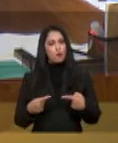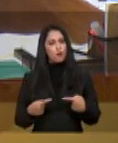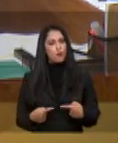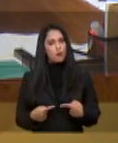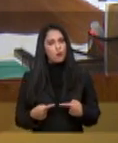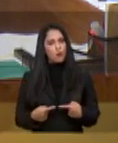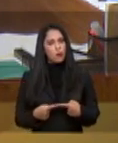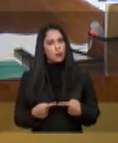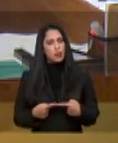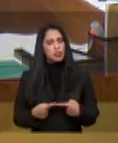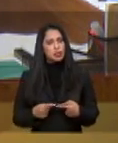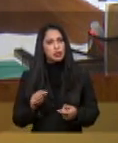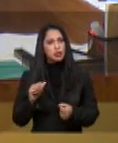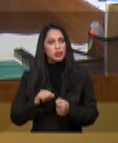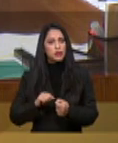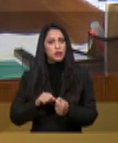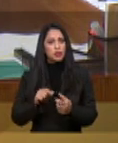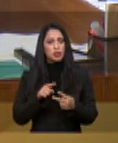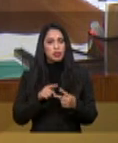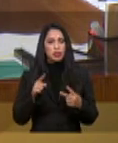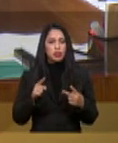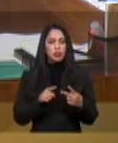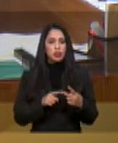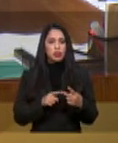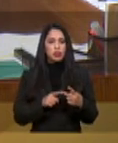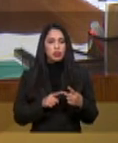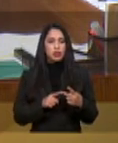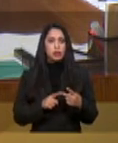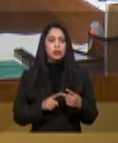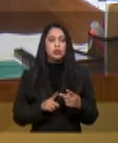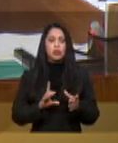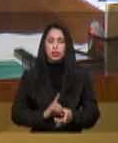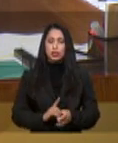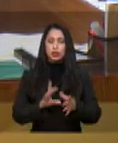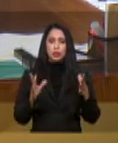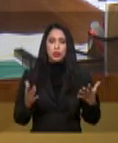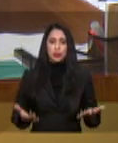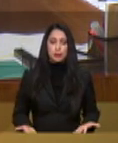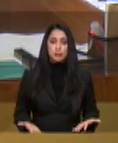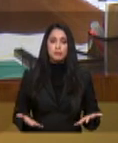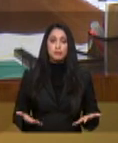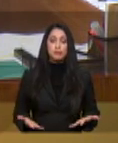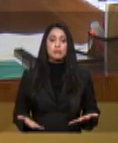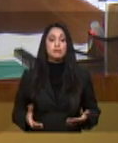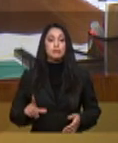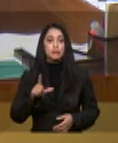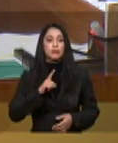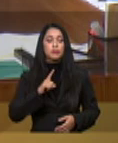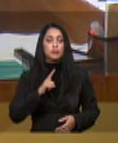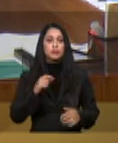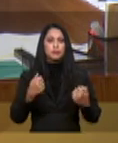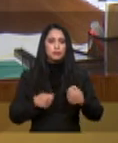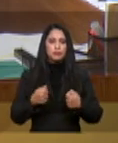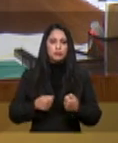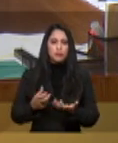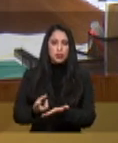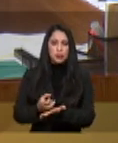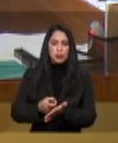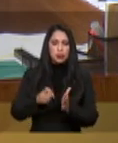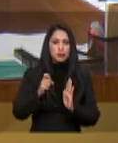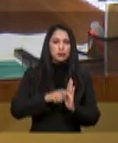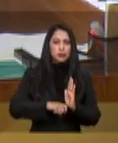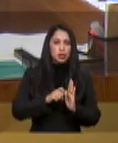ao acoplamento dessas duas faces do Estado Democrático de Direito. Se, de um lado, o Estado necessita de tributos para fazer